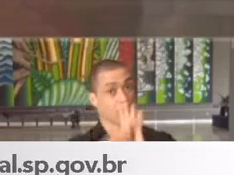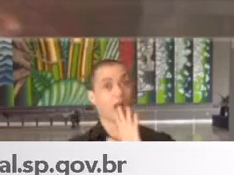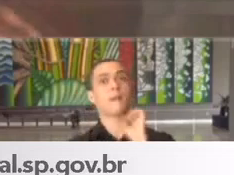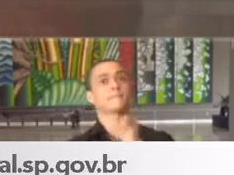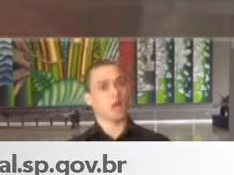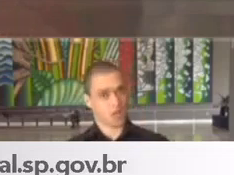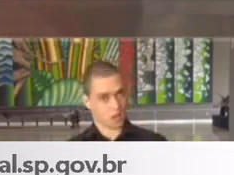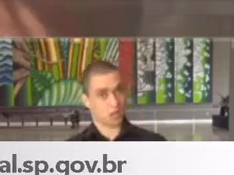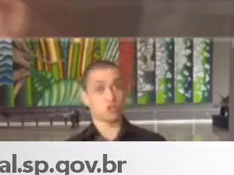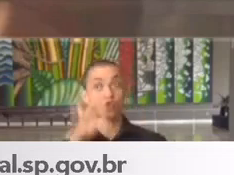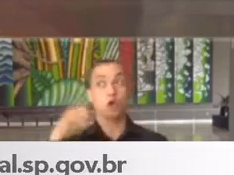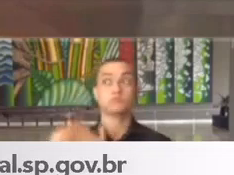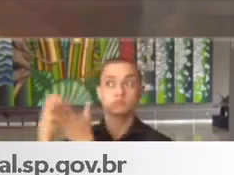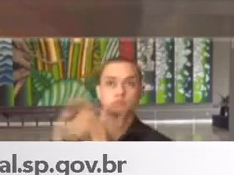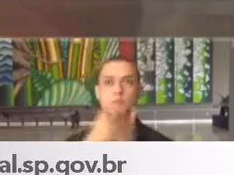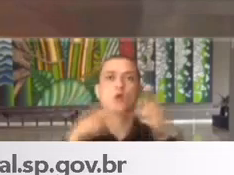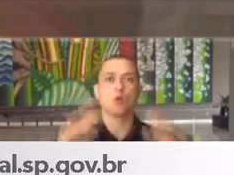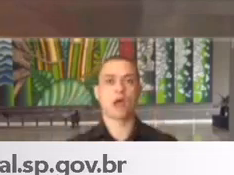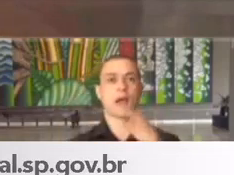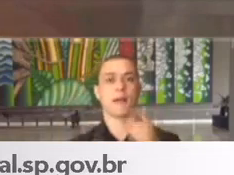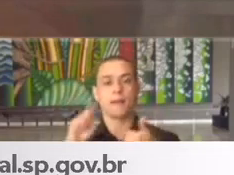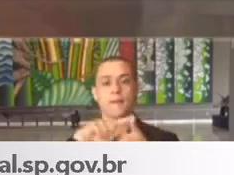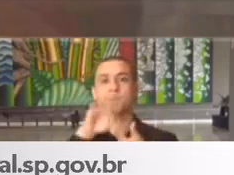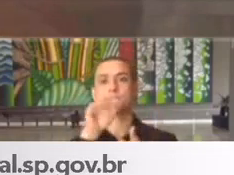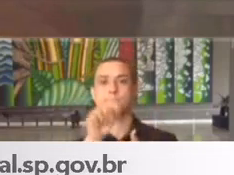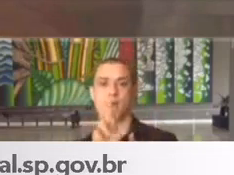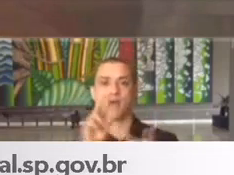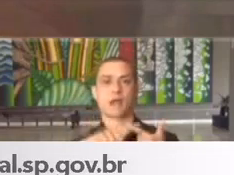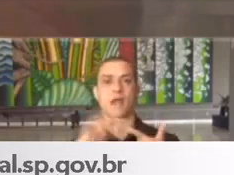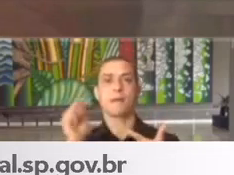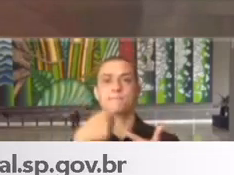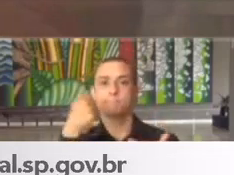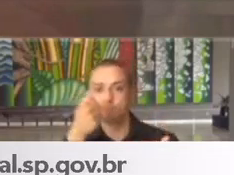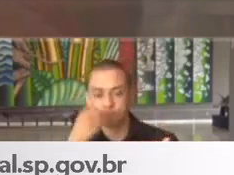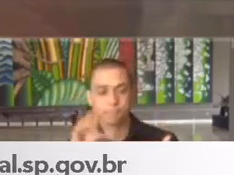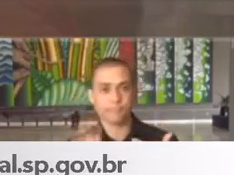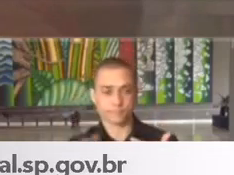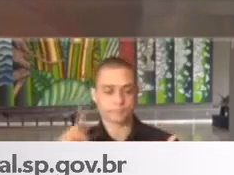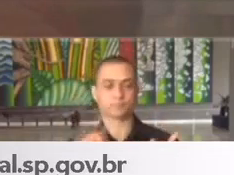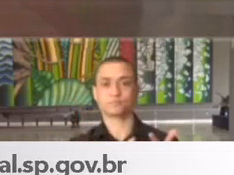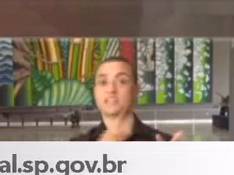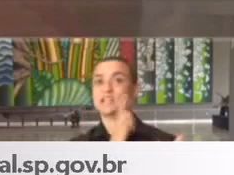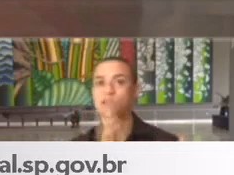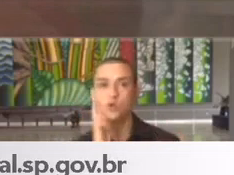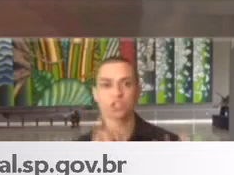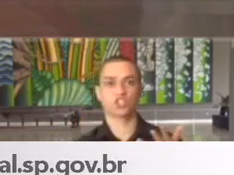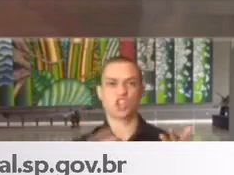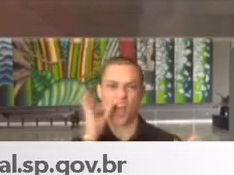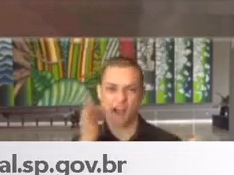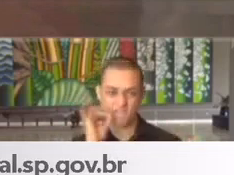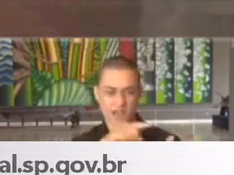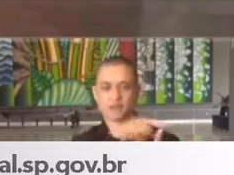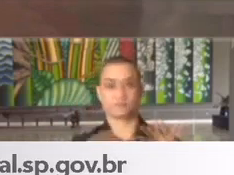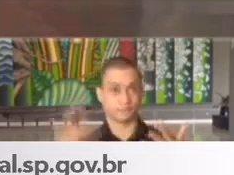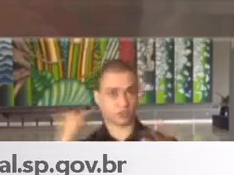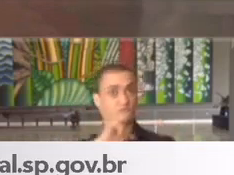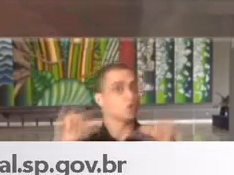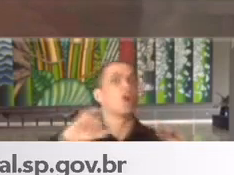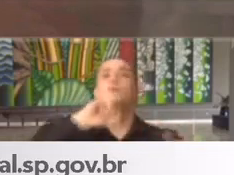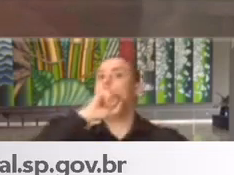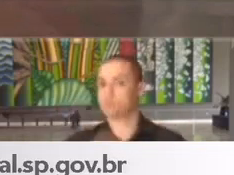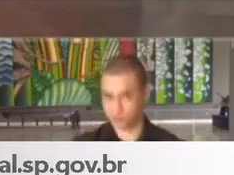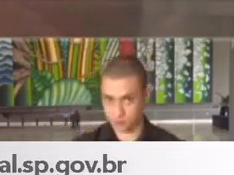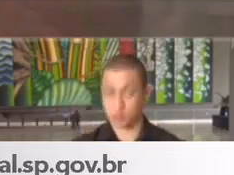preparado em bares, padarias, restaurantes, cafés, está proibido, nós já tínhamos anunciado isso. Porém, a